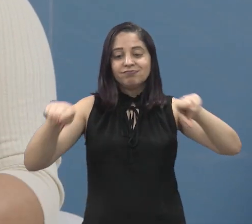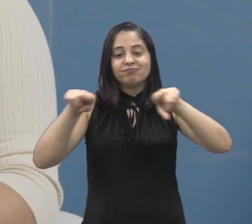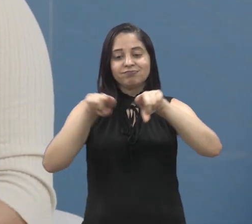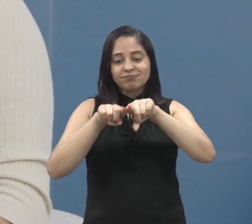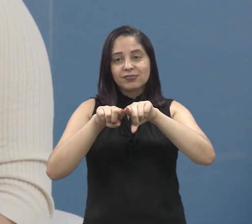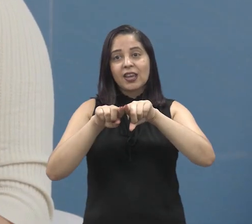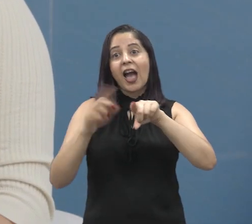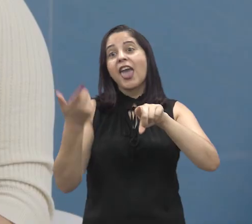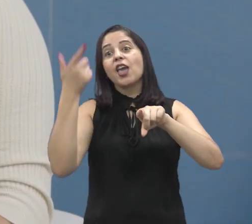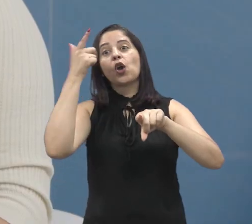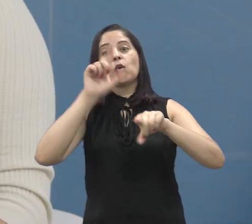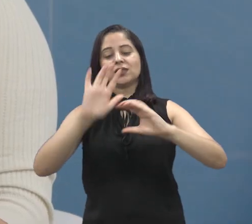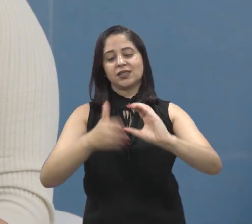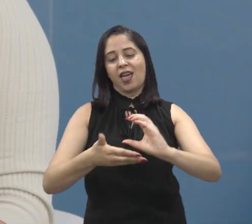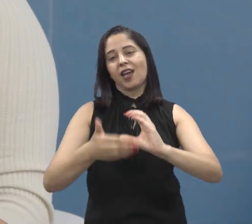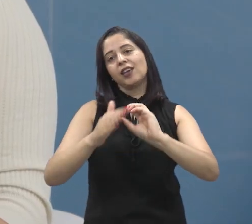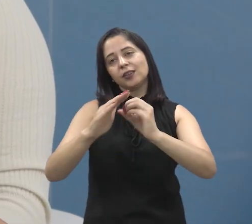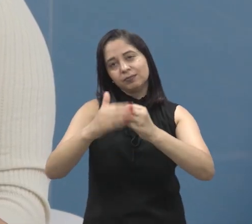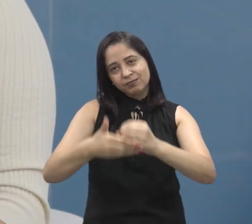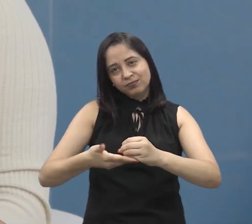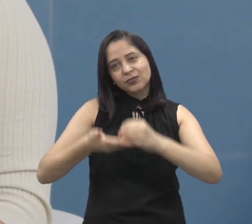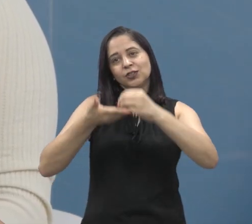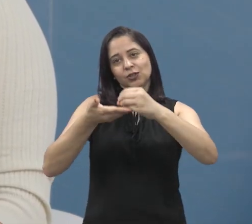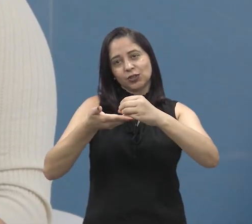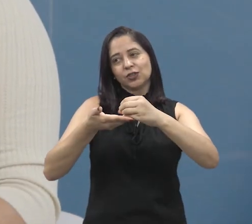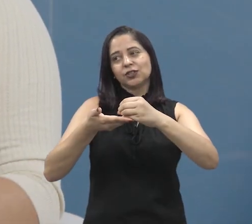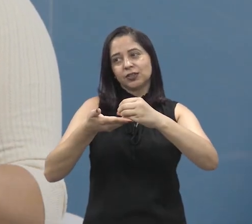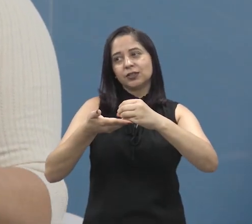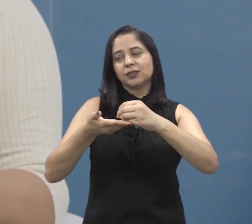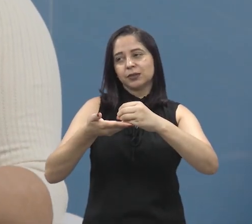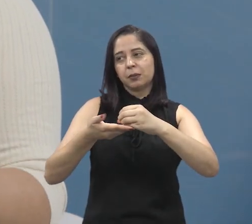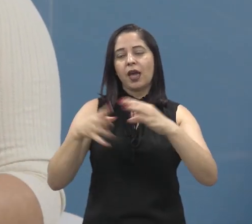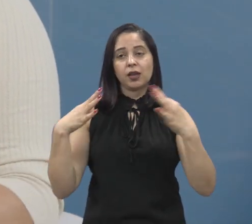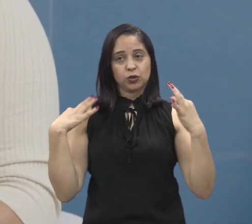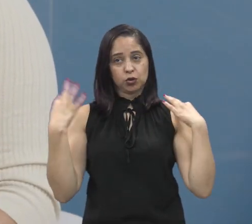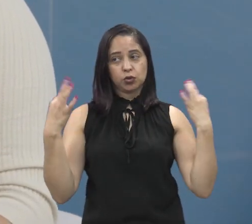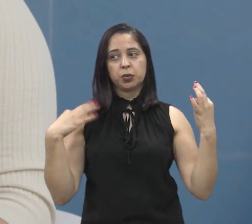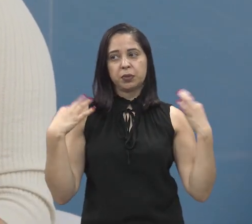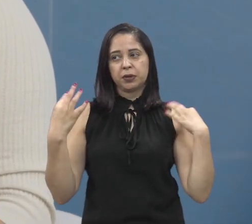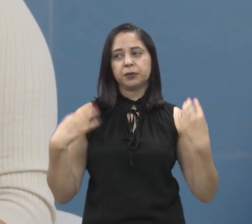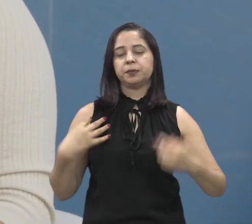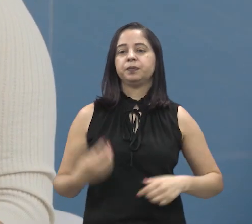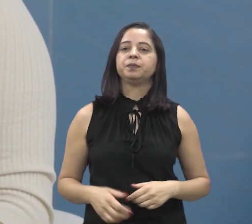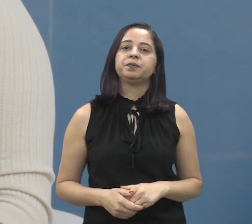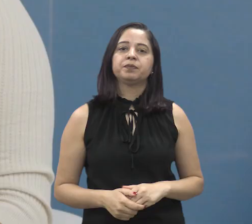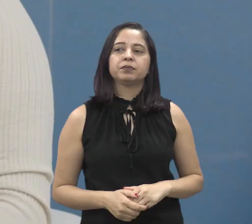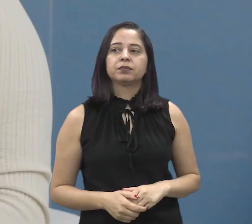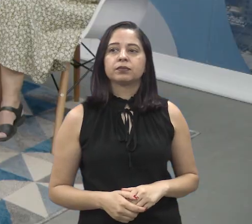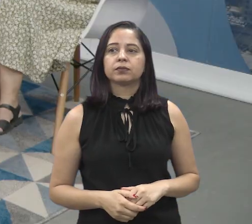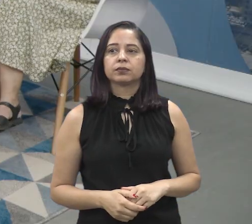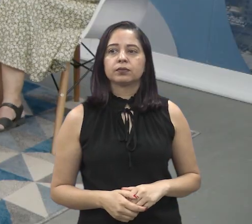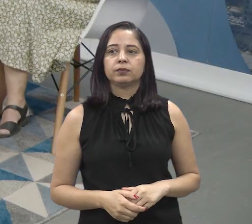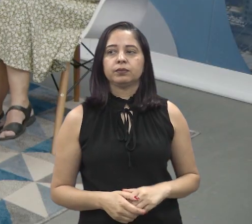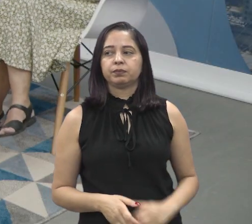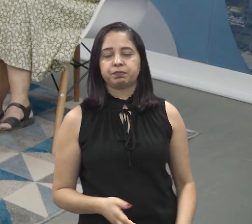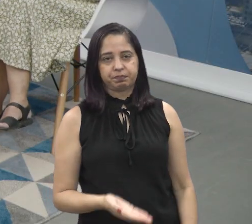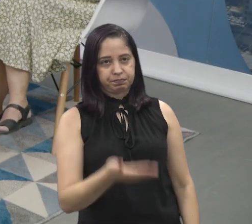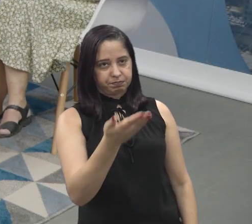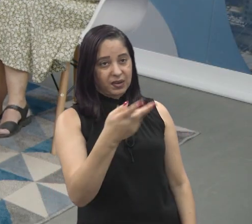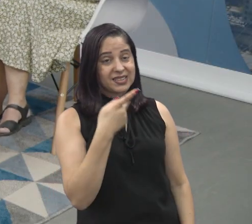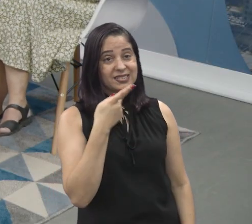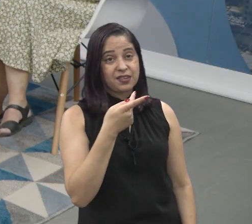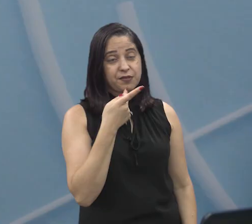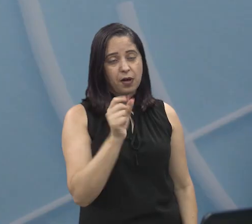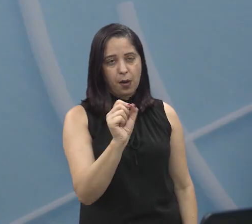essa sustentabilidade do turismo aí nas cidades. Isso é uma política pública. Jaqueline, a gente